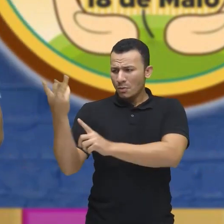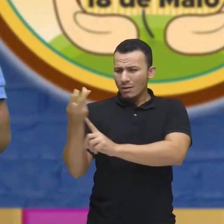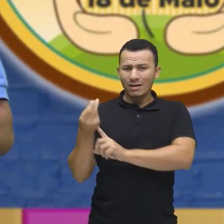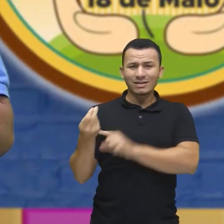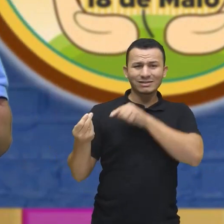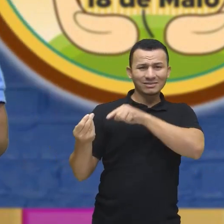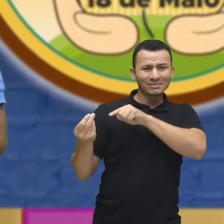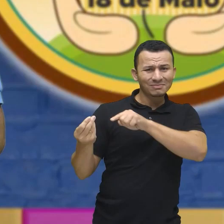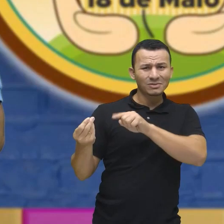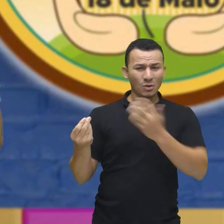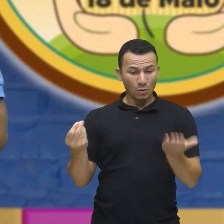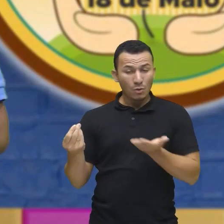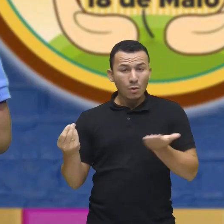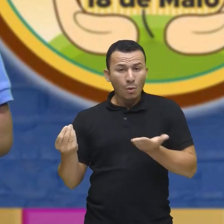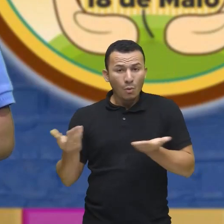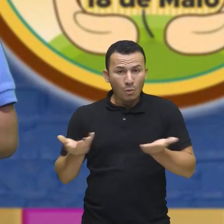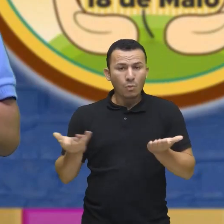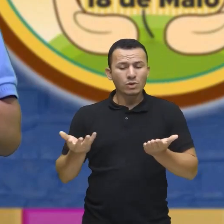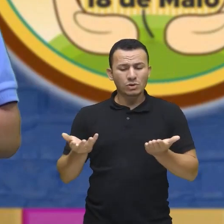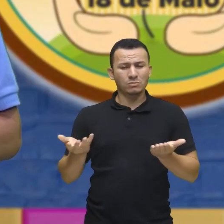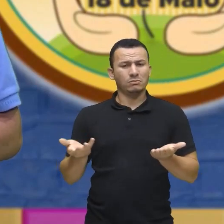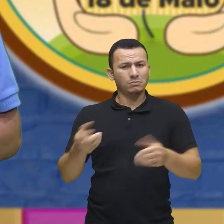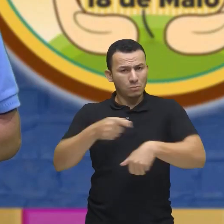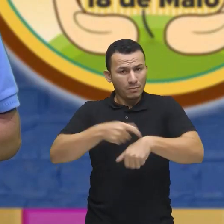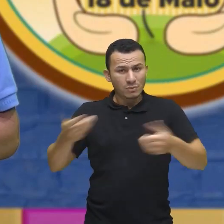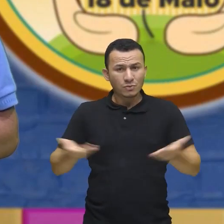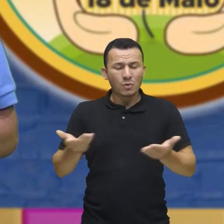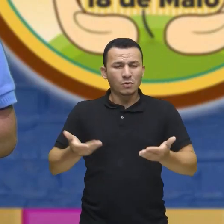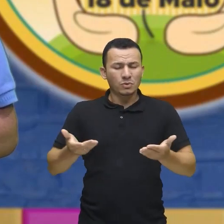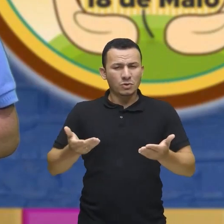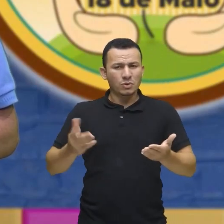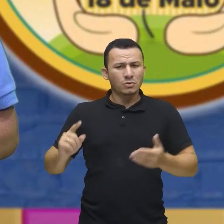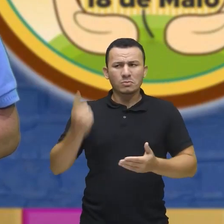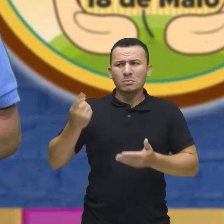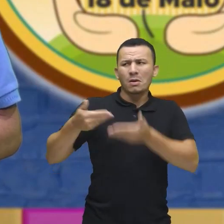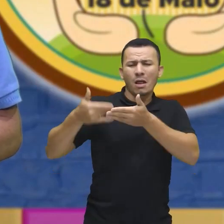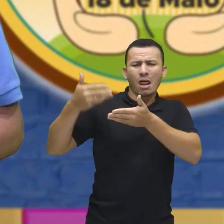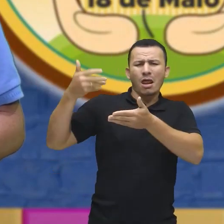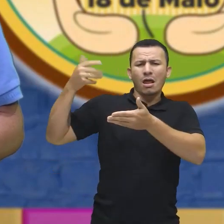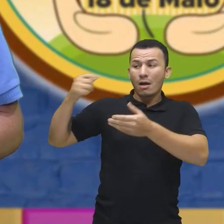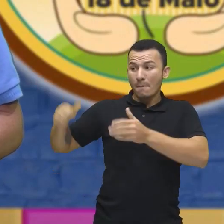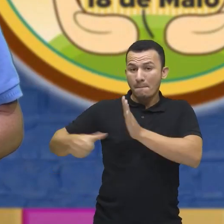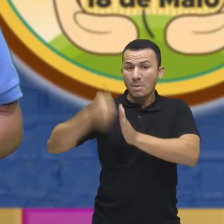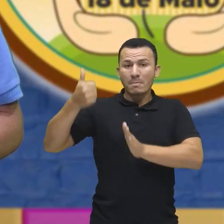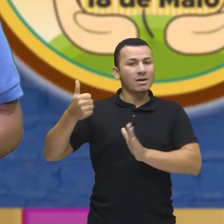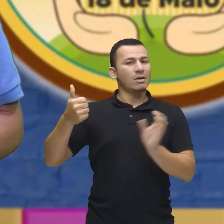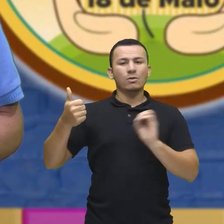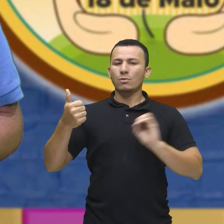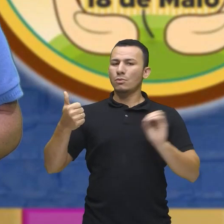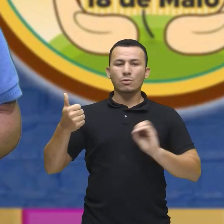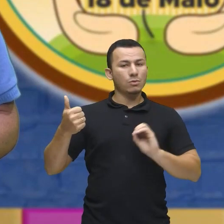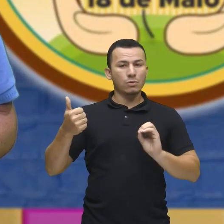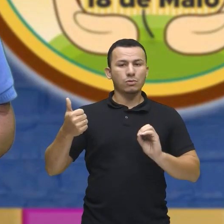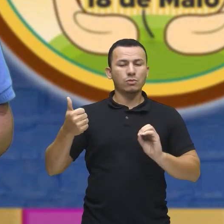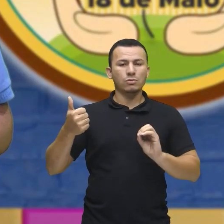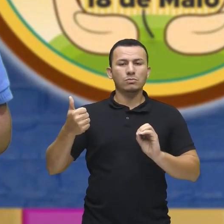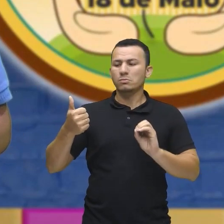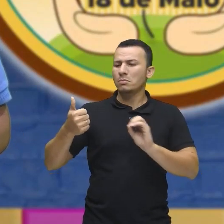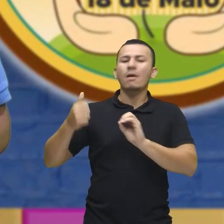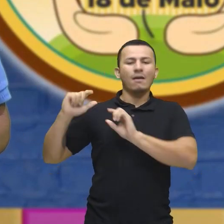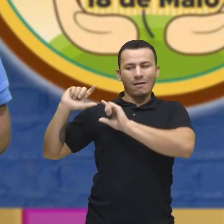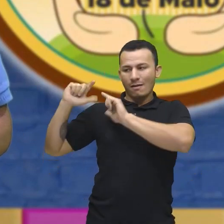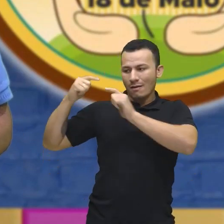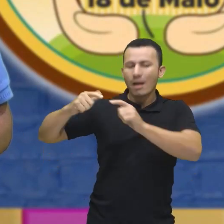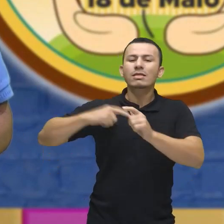arte, ela, hoje, nos dias contemporâneos, ela é primitiva. É a primeira, como surgiu e não houve